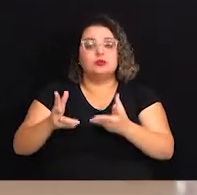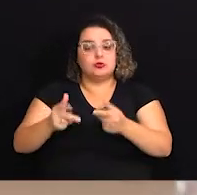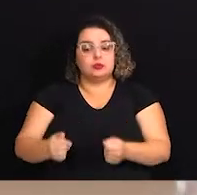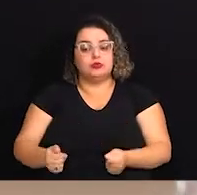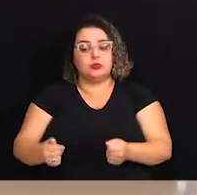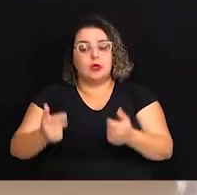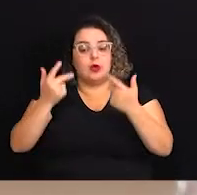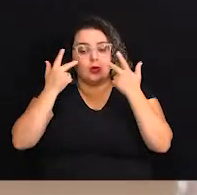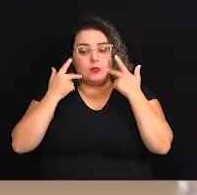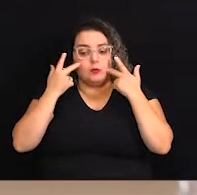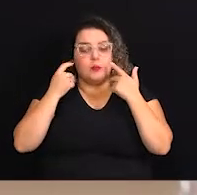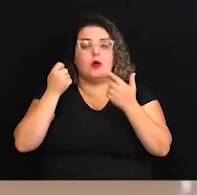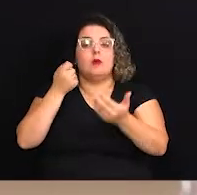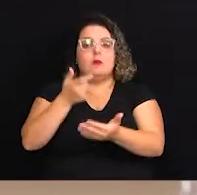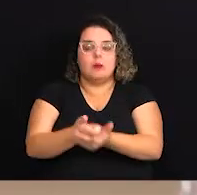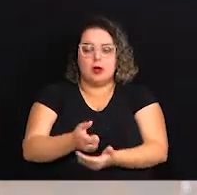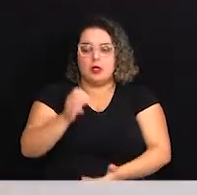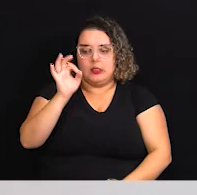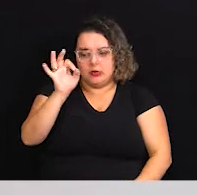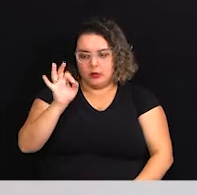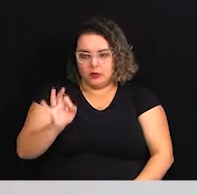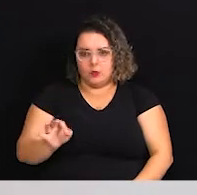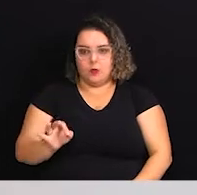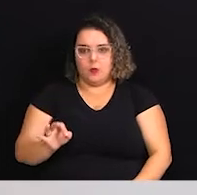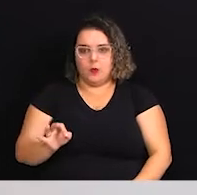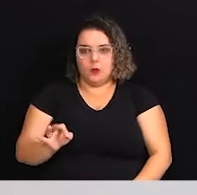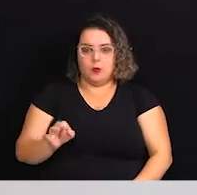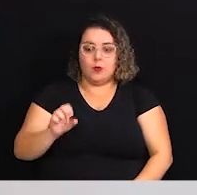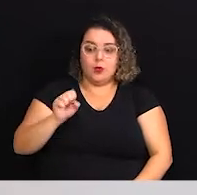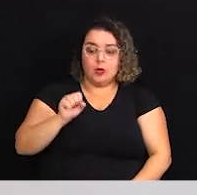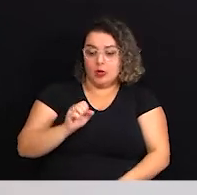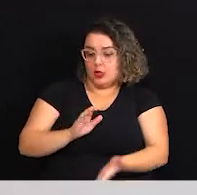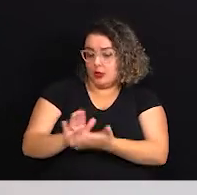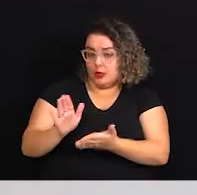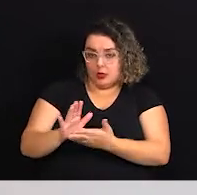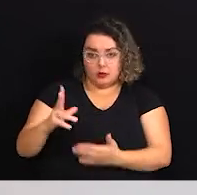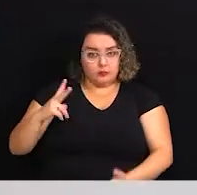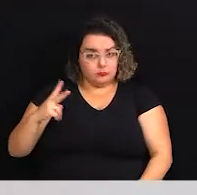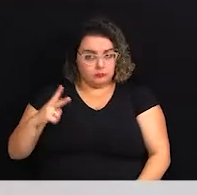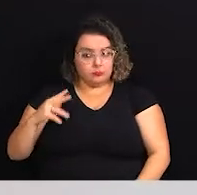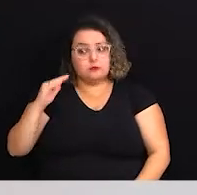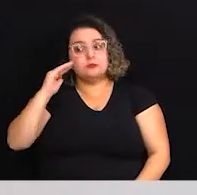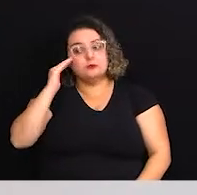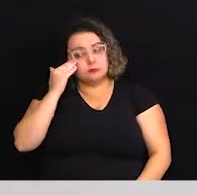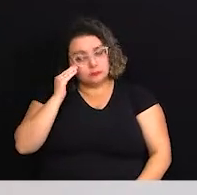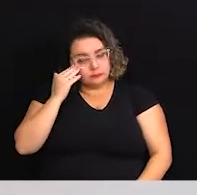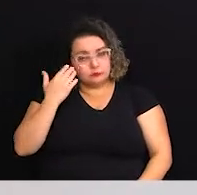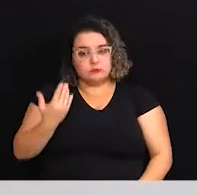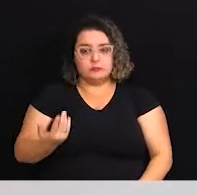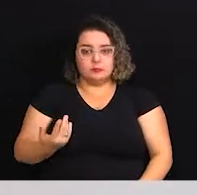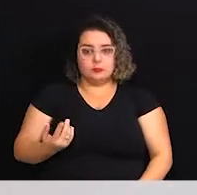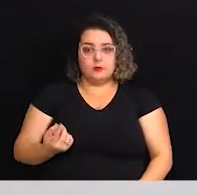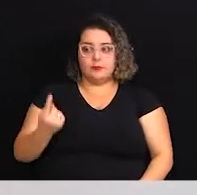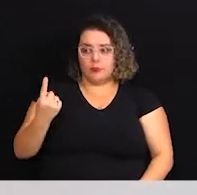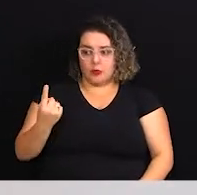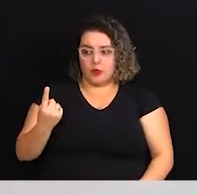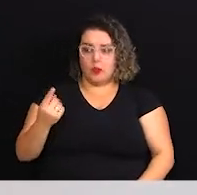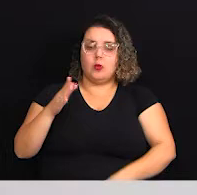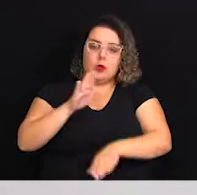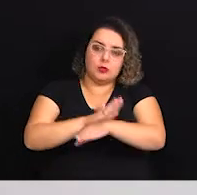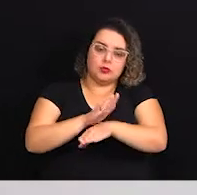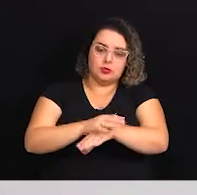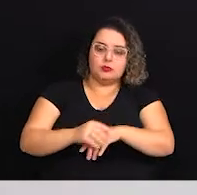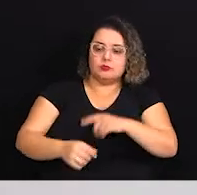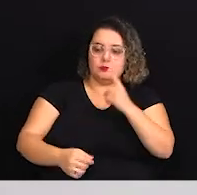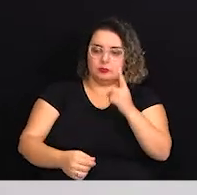comum paga-se na proporcionalidade e aquilo que é despesa pessoal entende-se que um está contribuindo